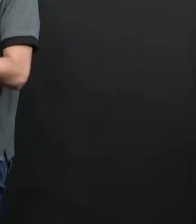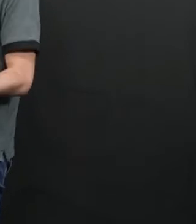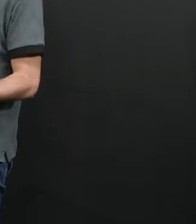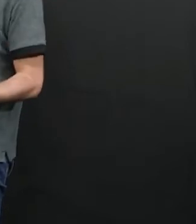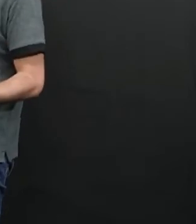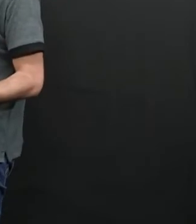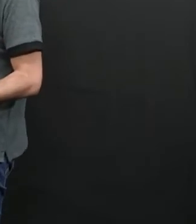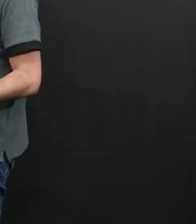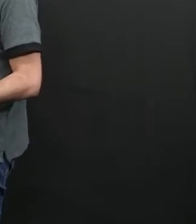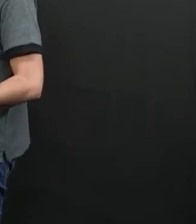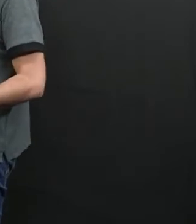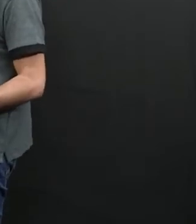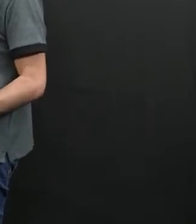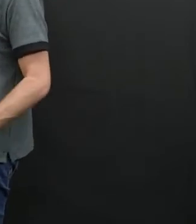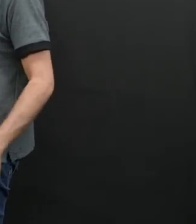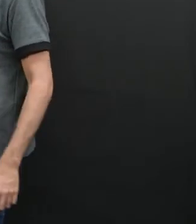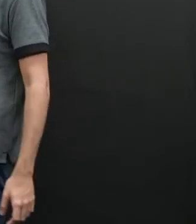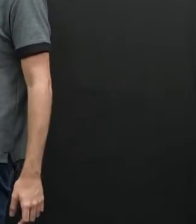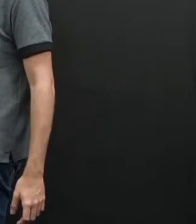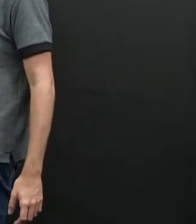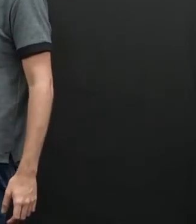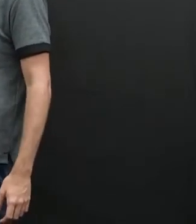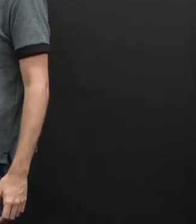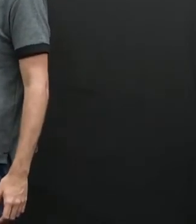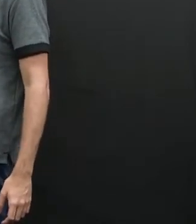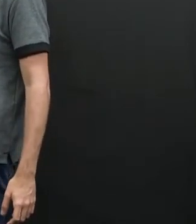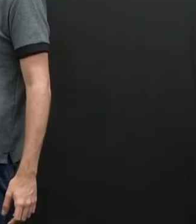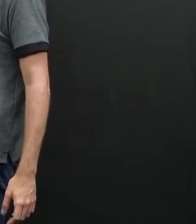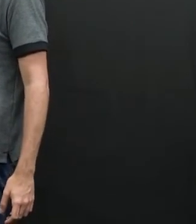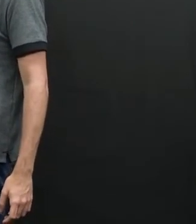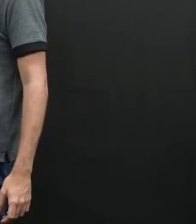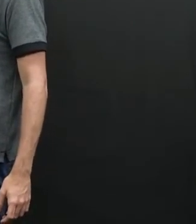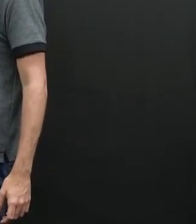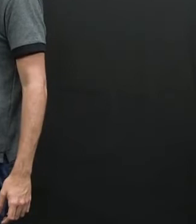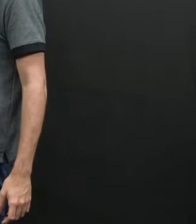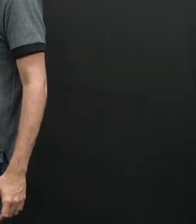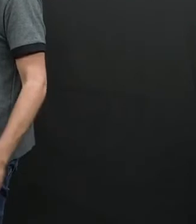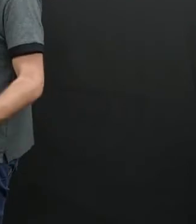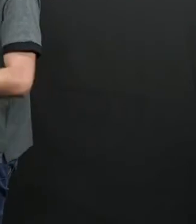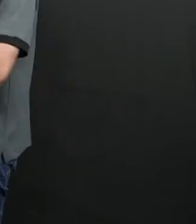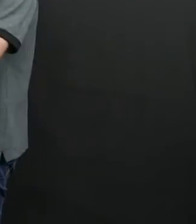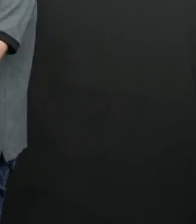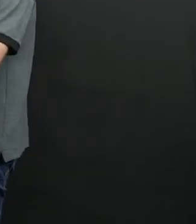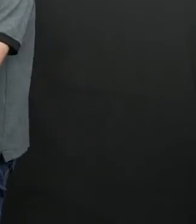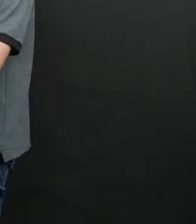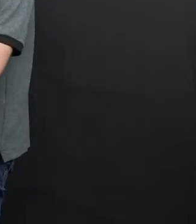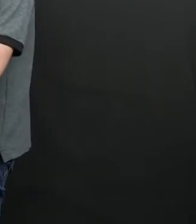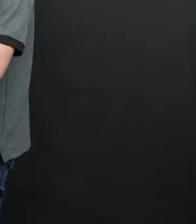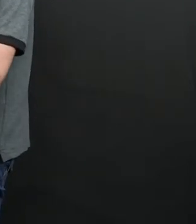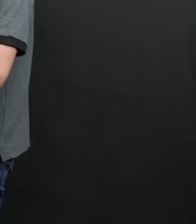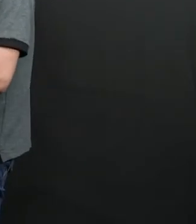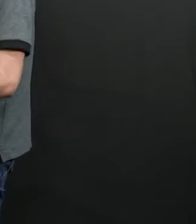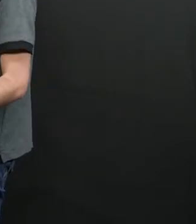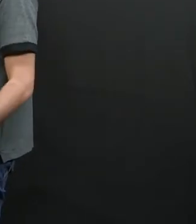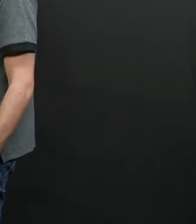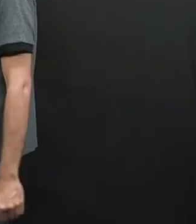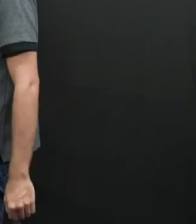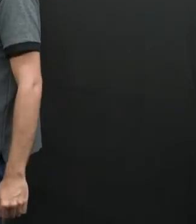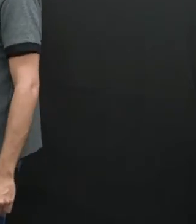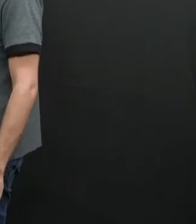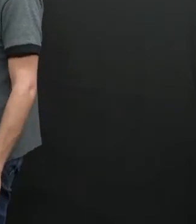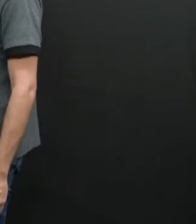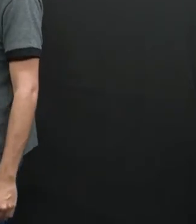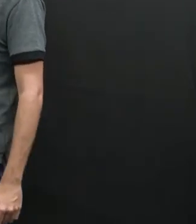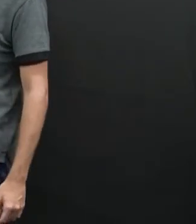XX também está bastante conectado, porque essas mudanças na Europa, elas